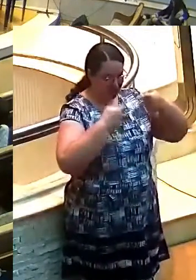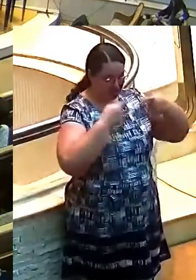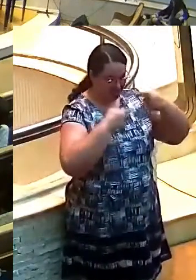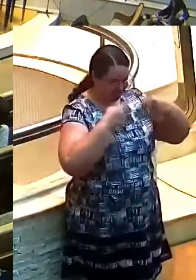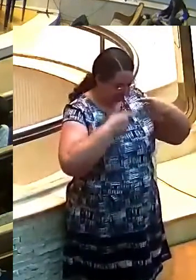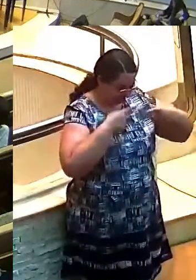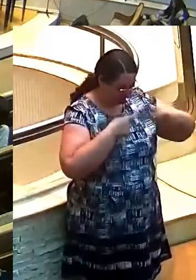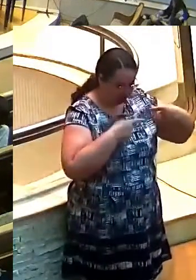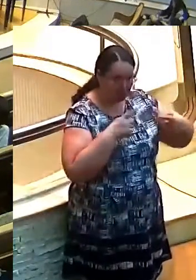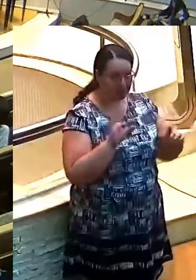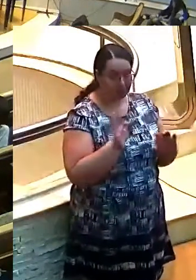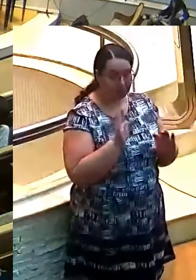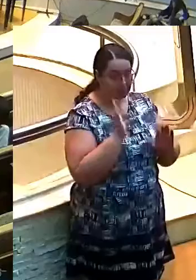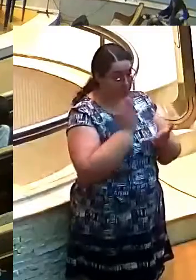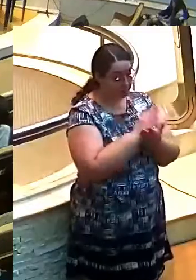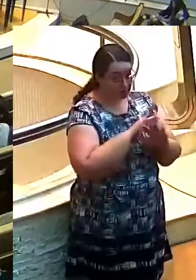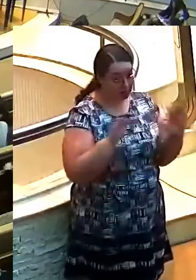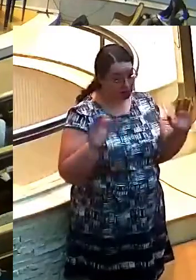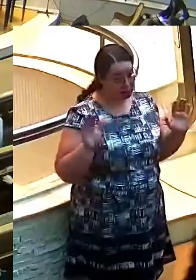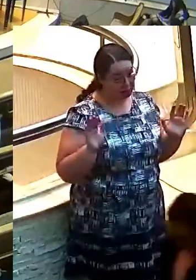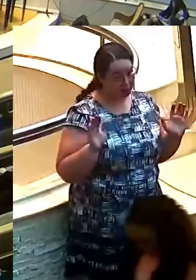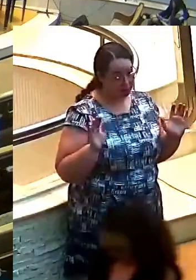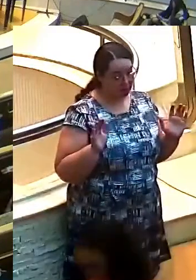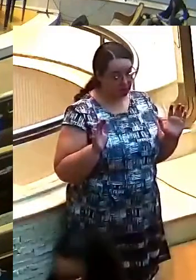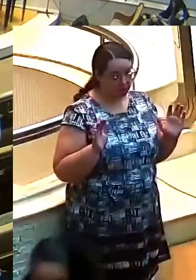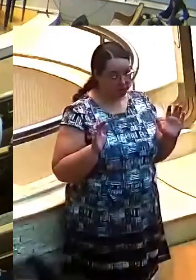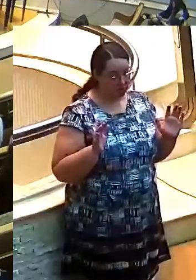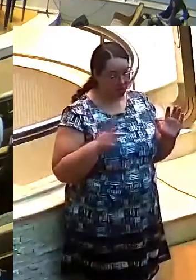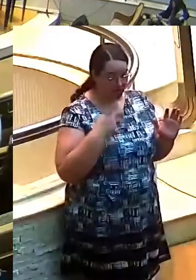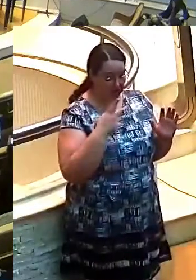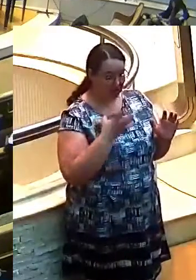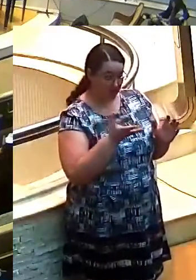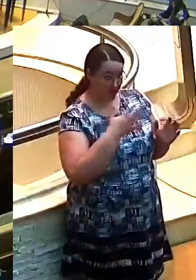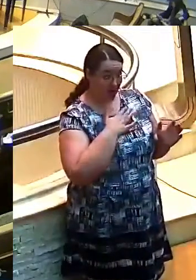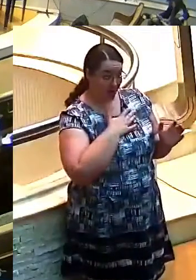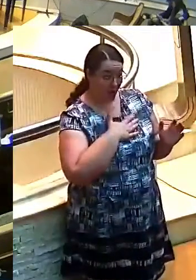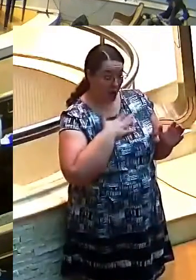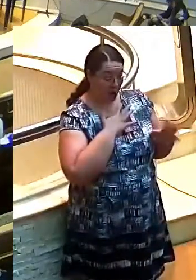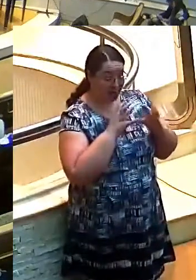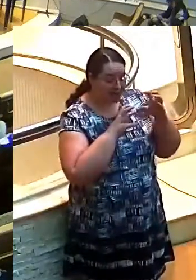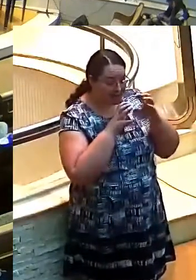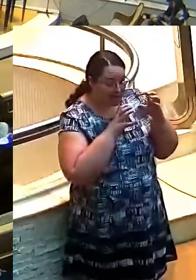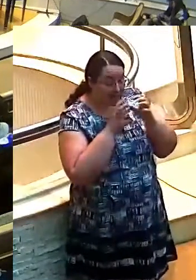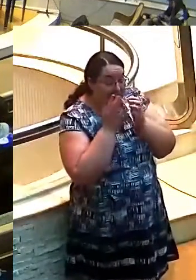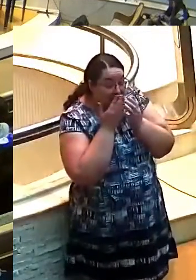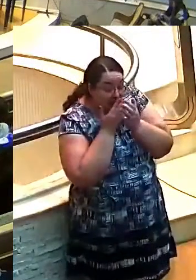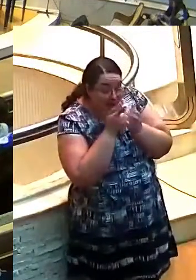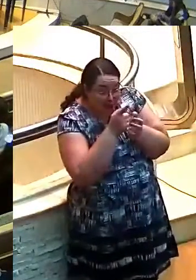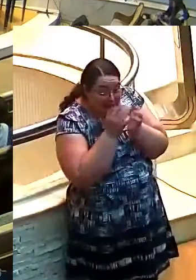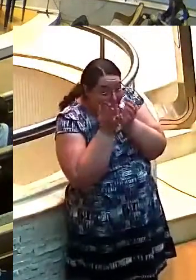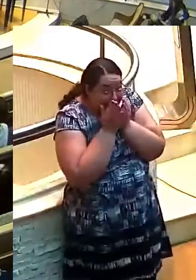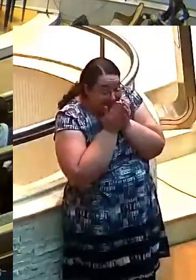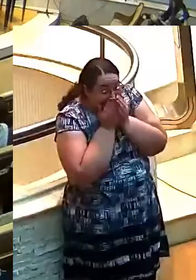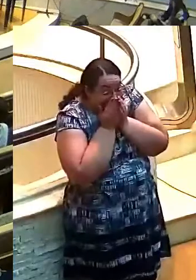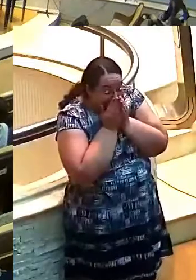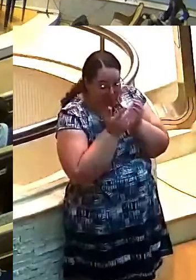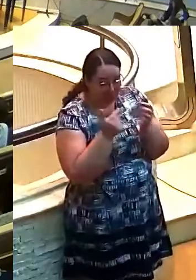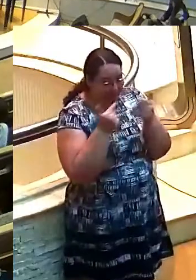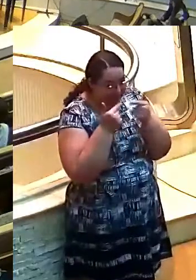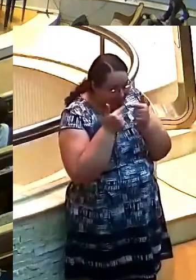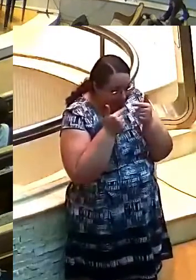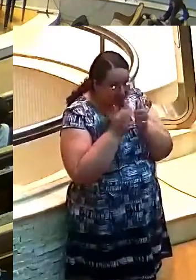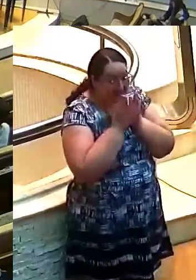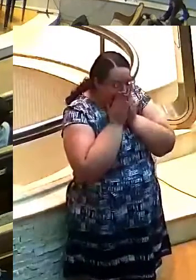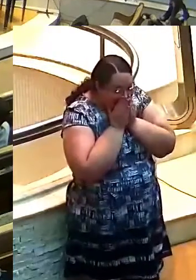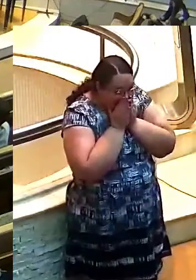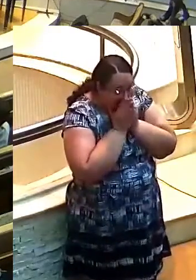contendas, é isso, Paulo está dizendo, se você murmura, você não está, no processo, de